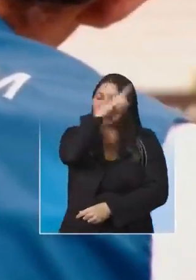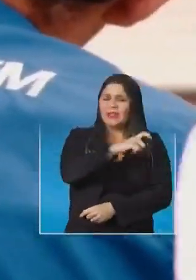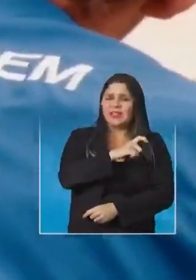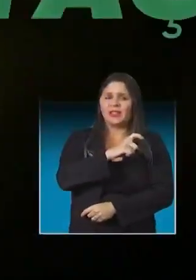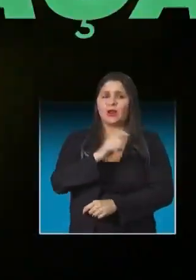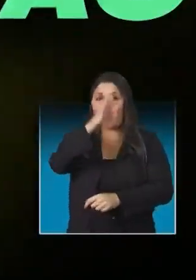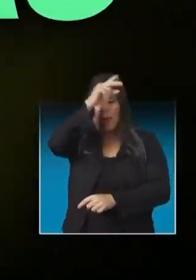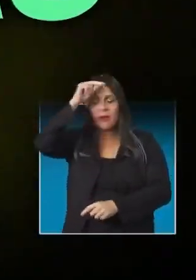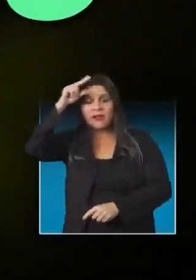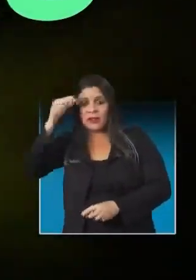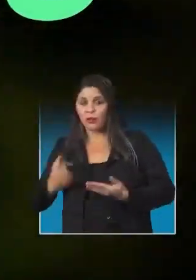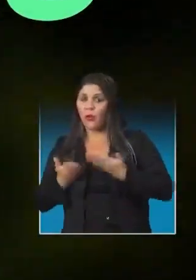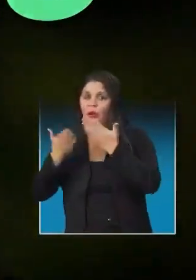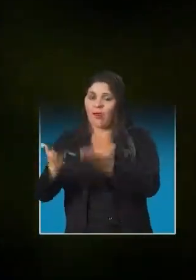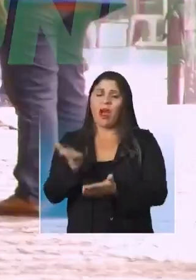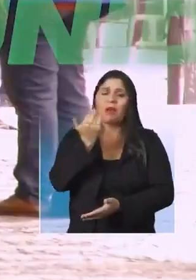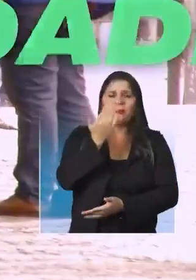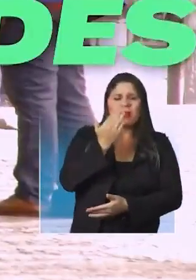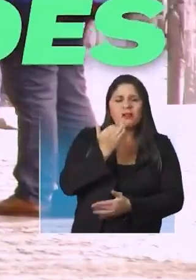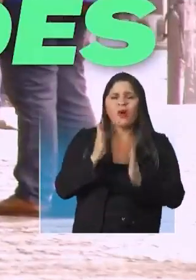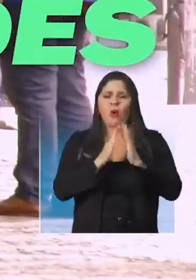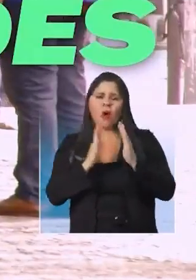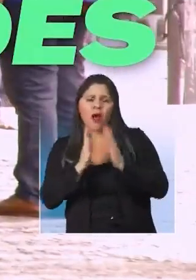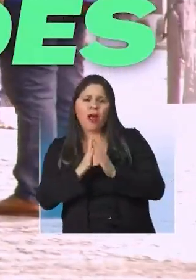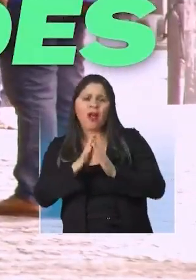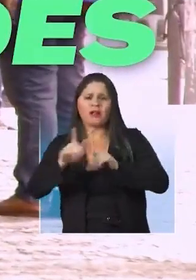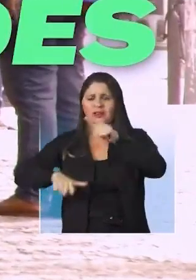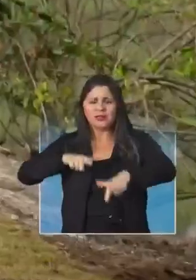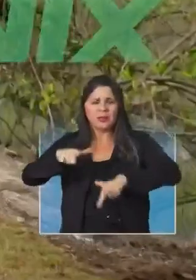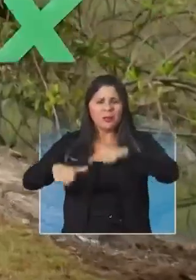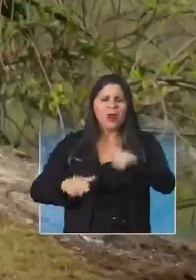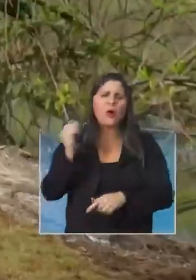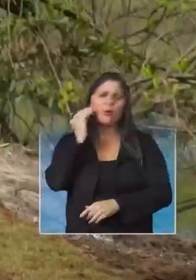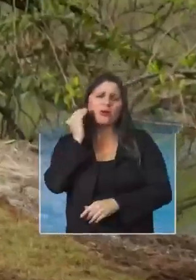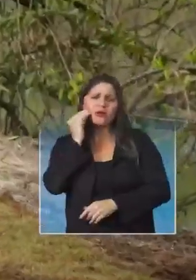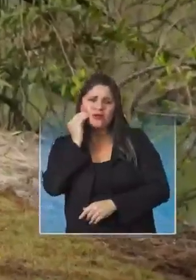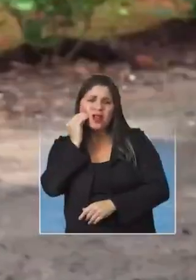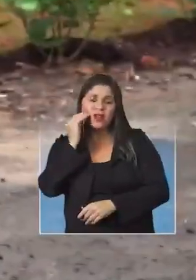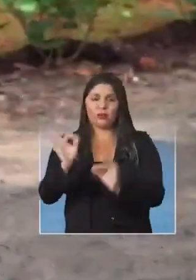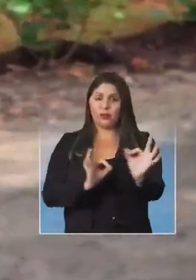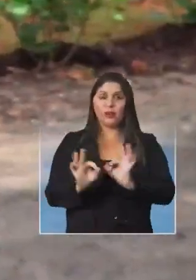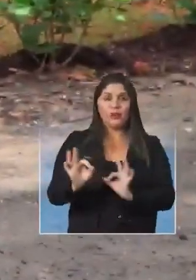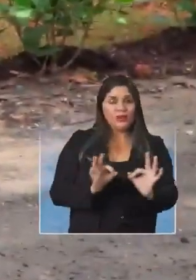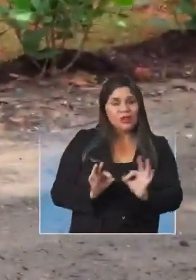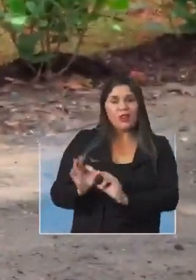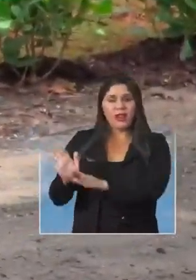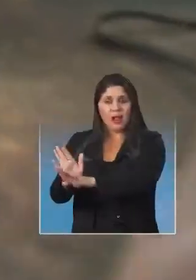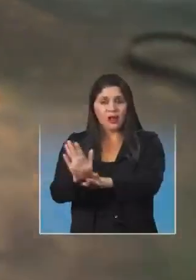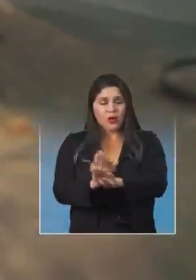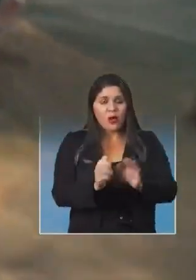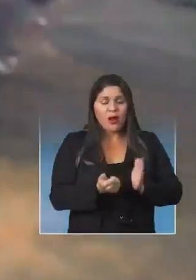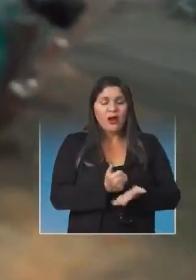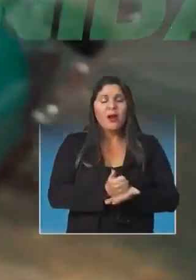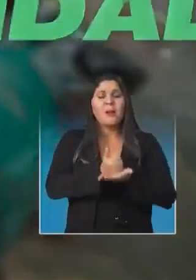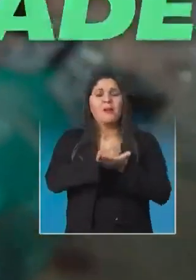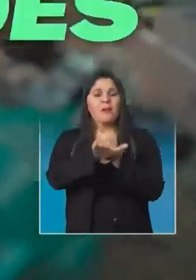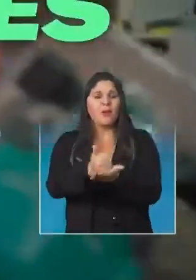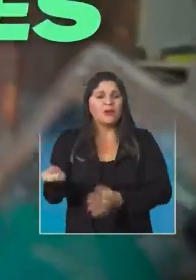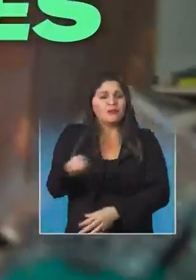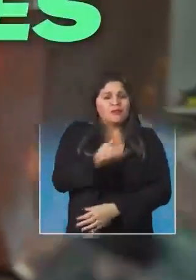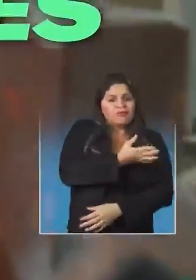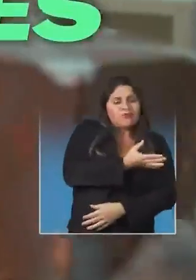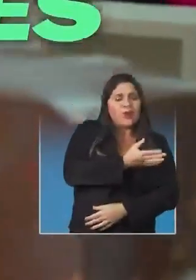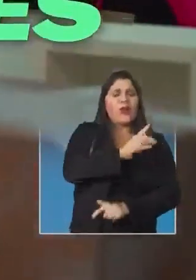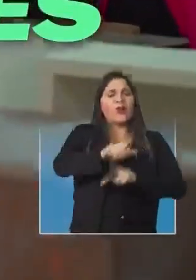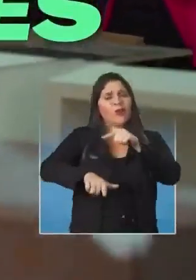abrigo, alimentação e uma série de serviços e oportunidades. O Projeto Fênix, que oferece apoio e novas